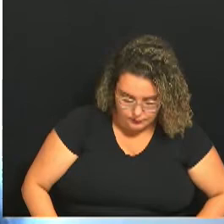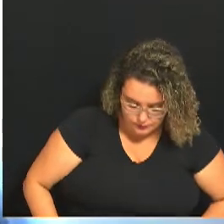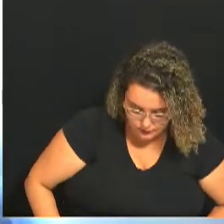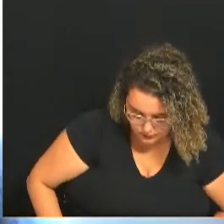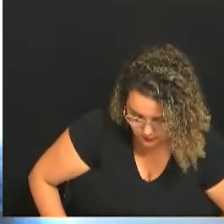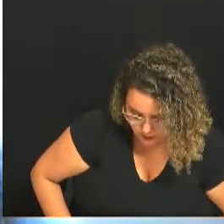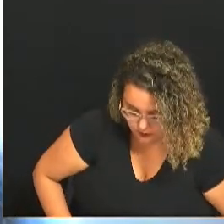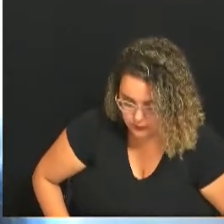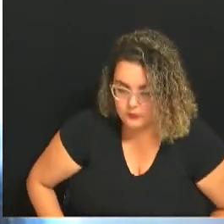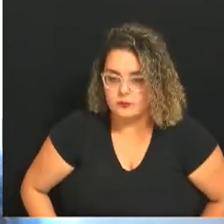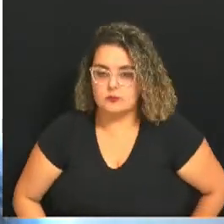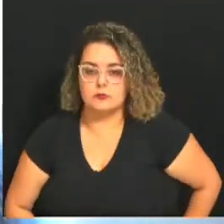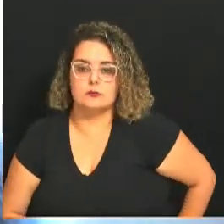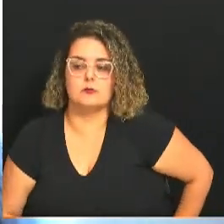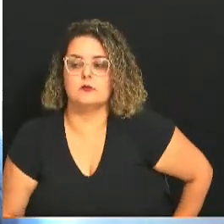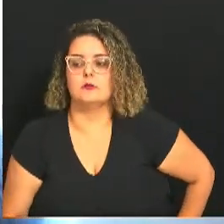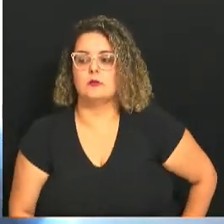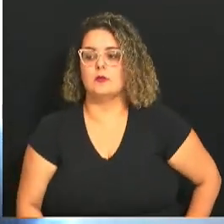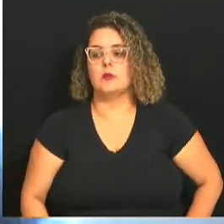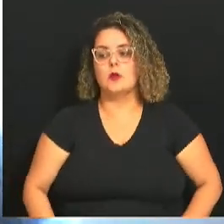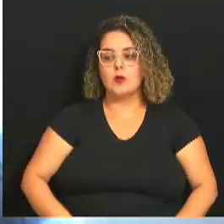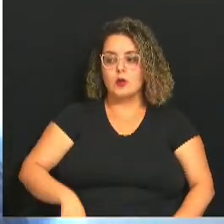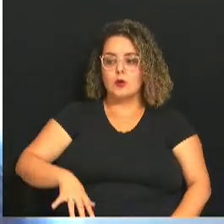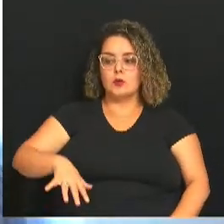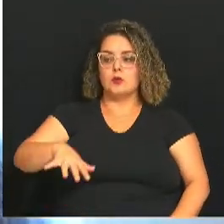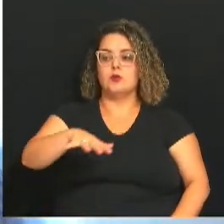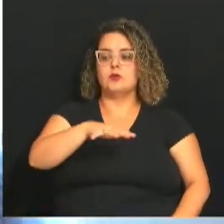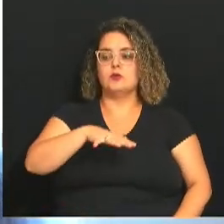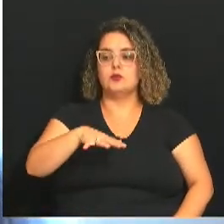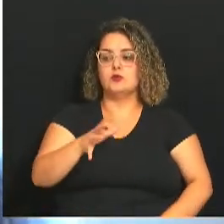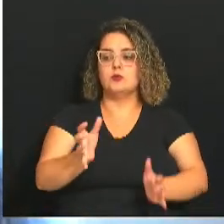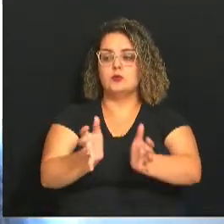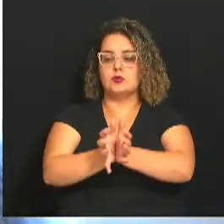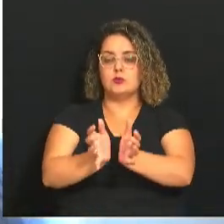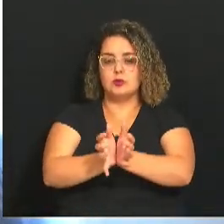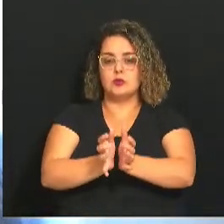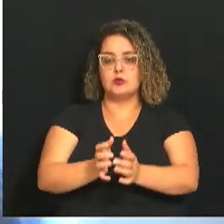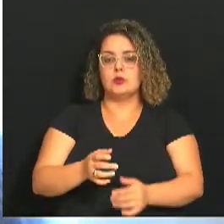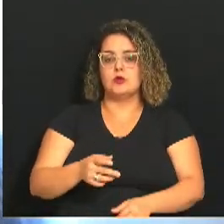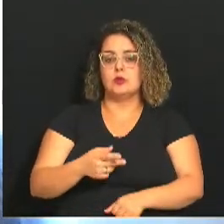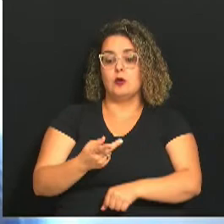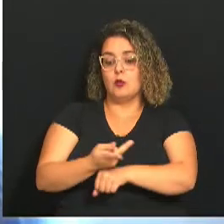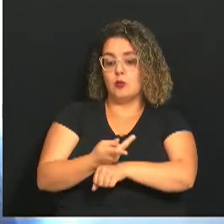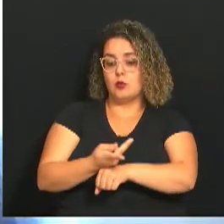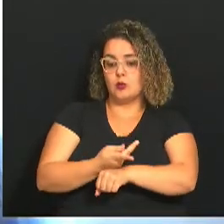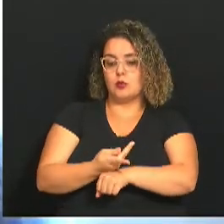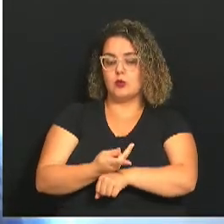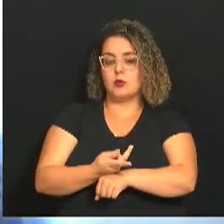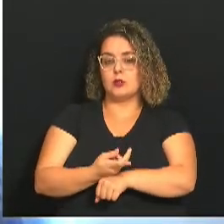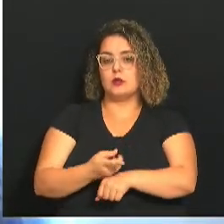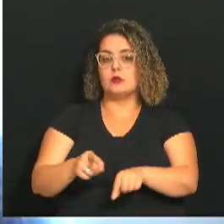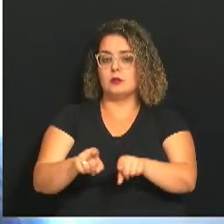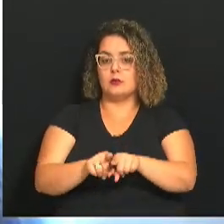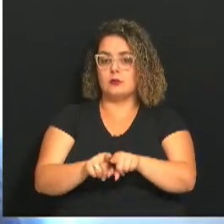com escolas ou com grupos de pessoas, e a gente sempre busca trazer isso à tona também.